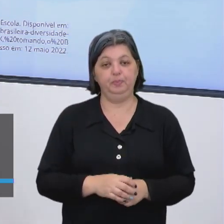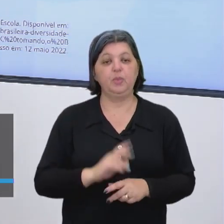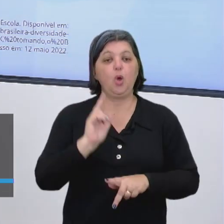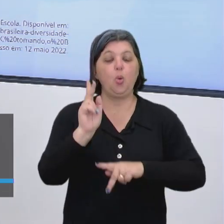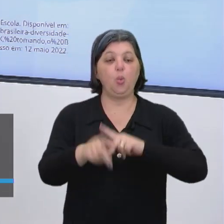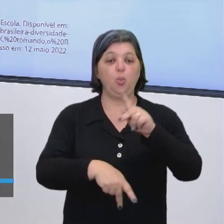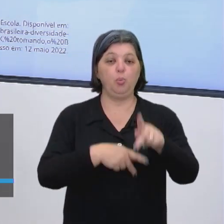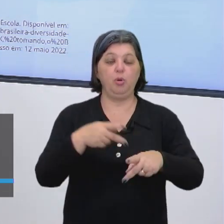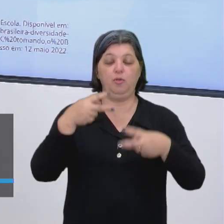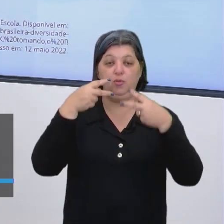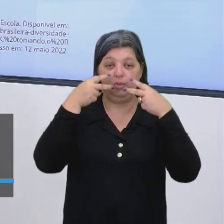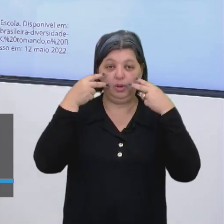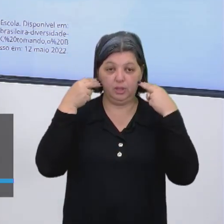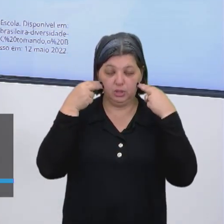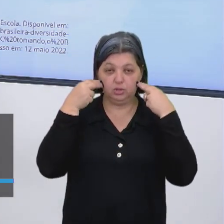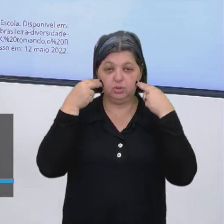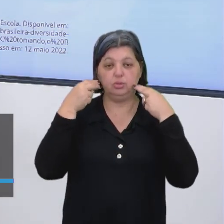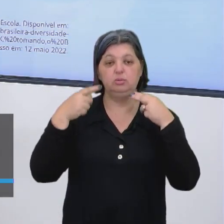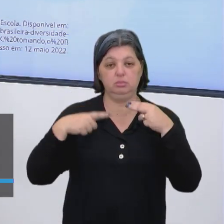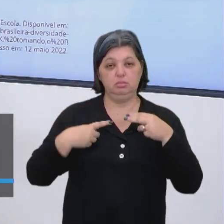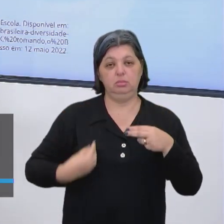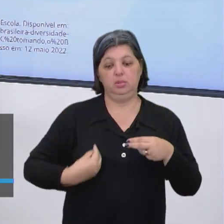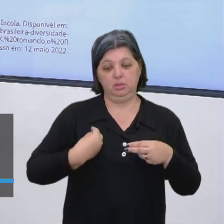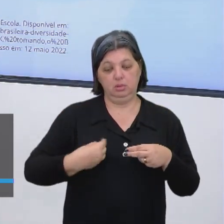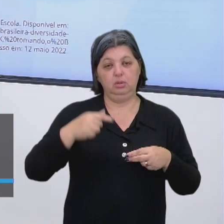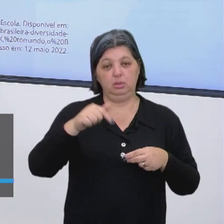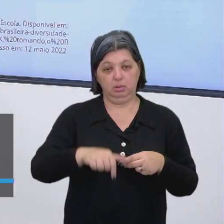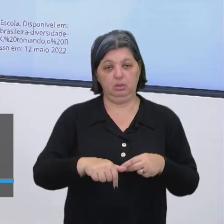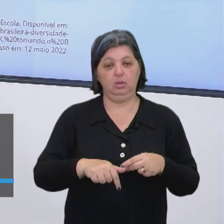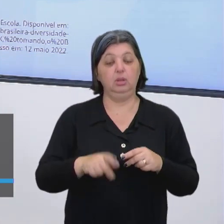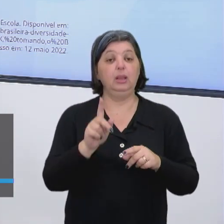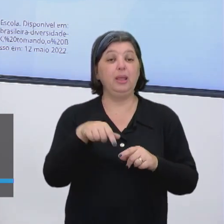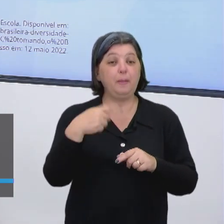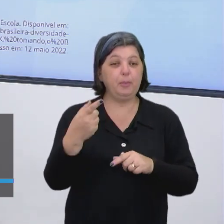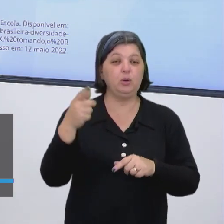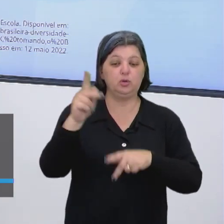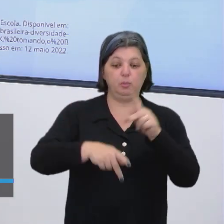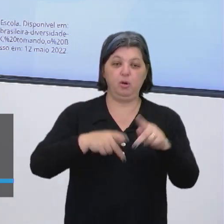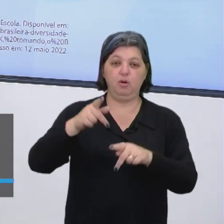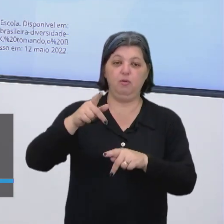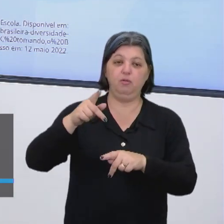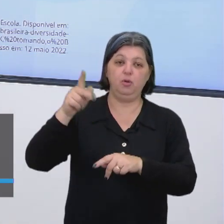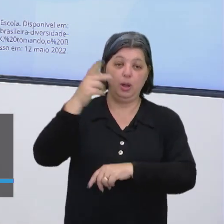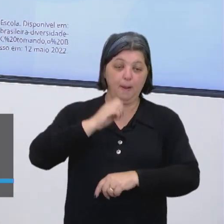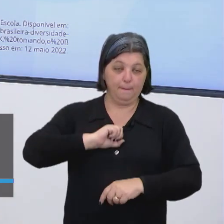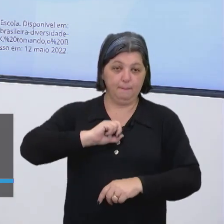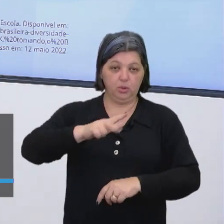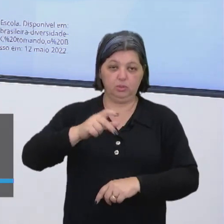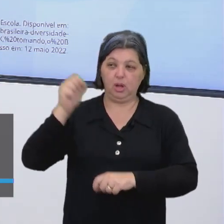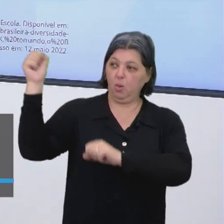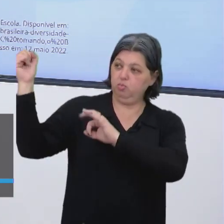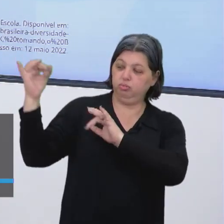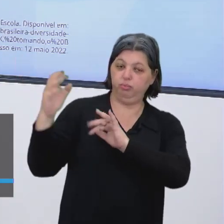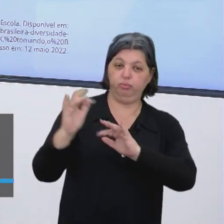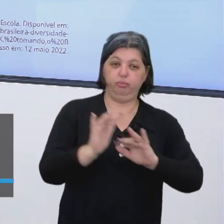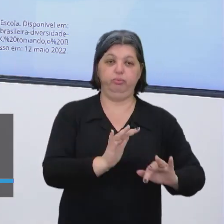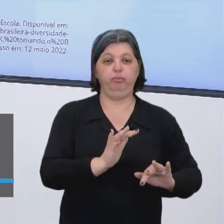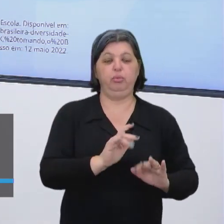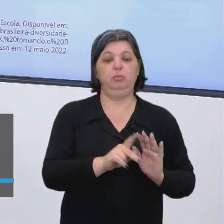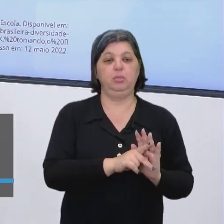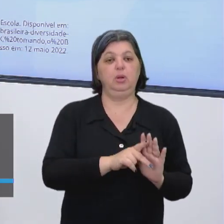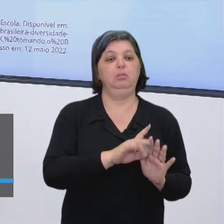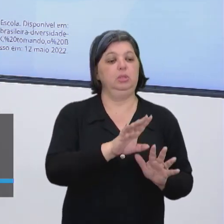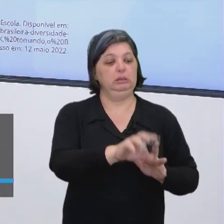indígenas, né, vão estar aqui, os portugueses vão chegar, começar esse processo de colonização com esses